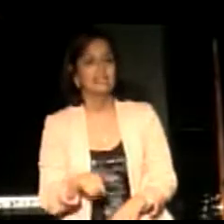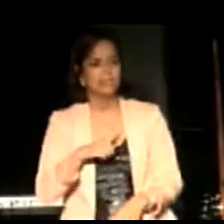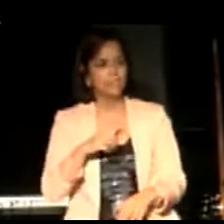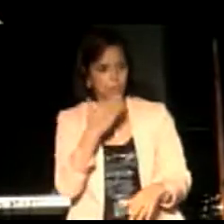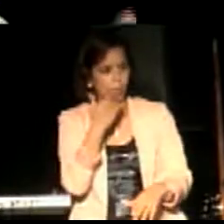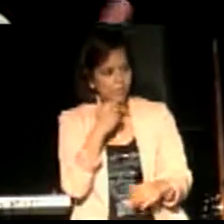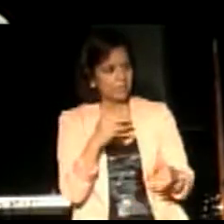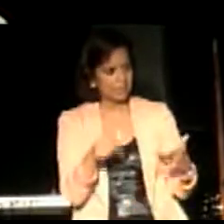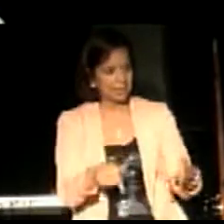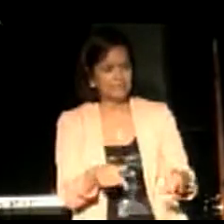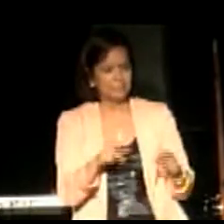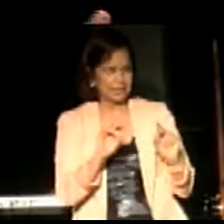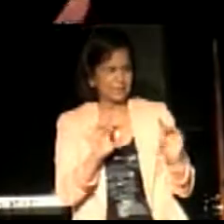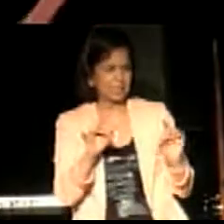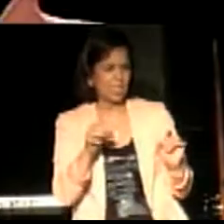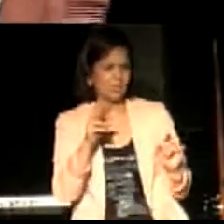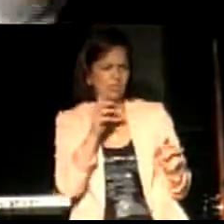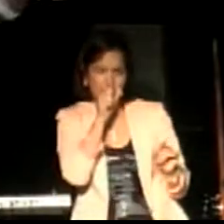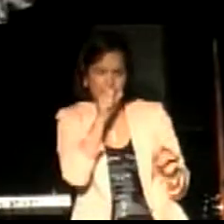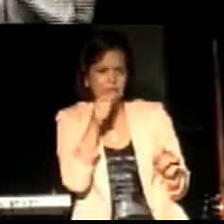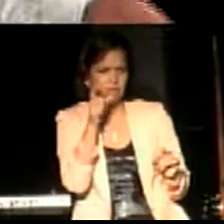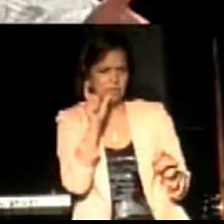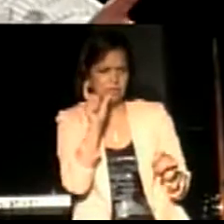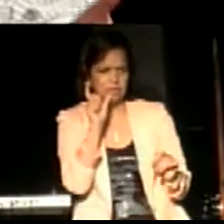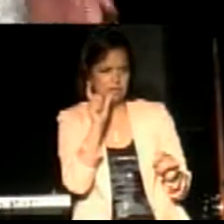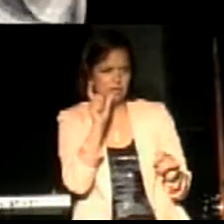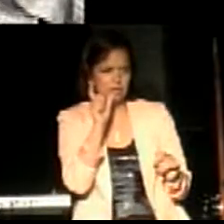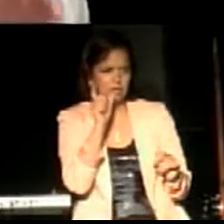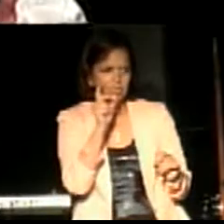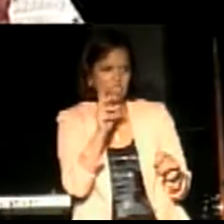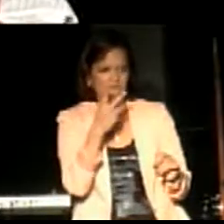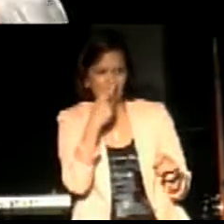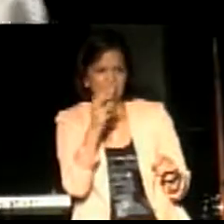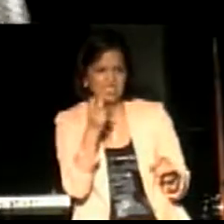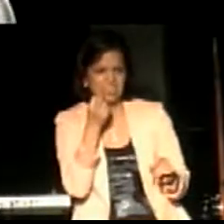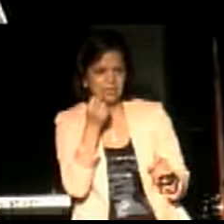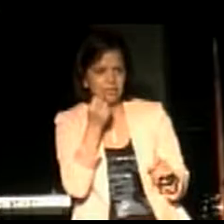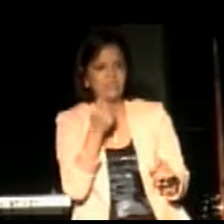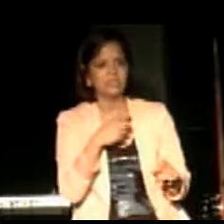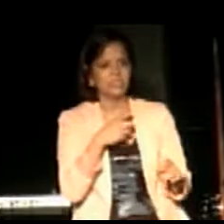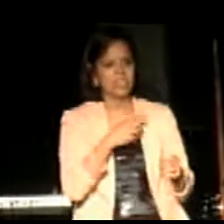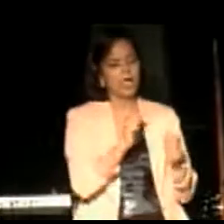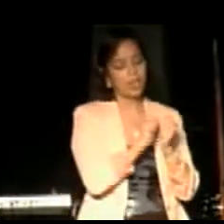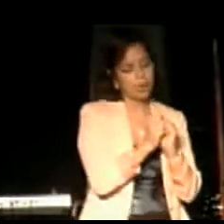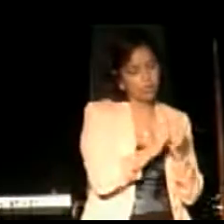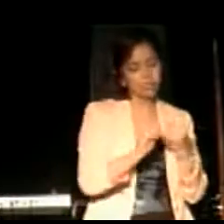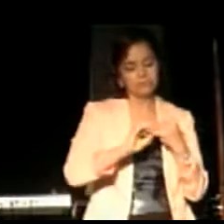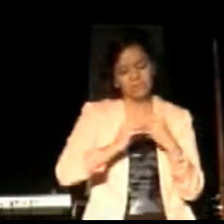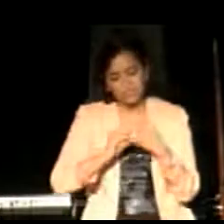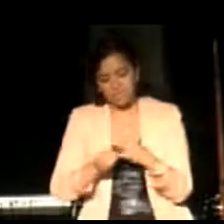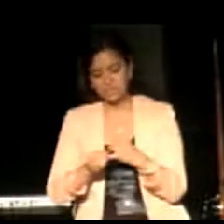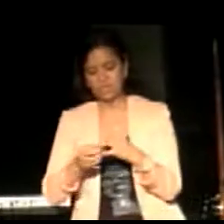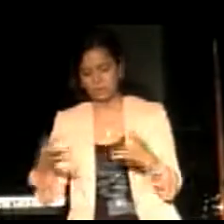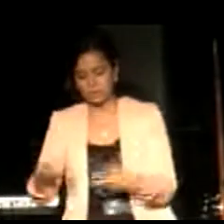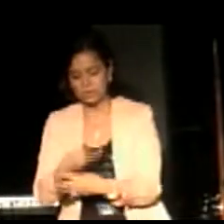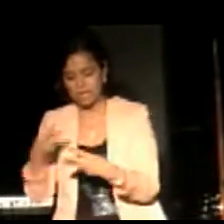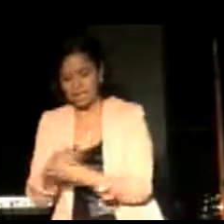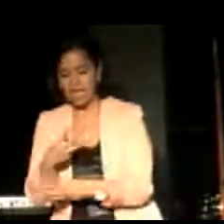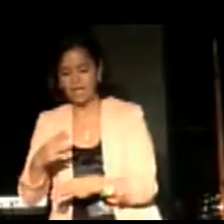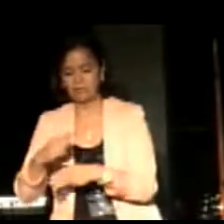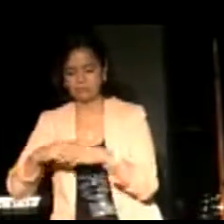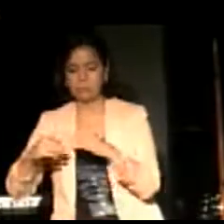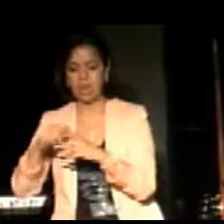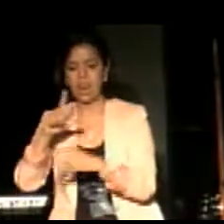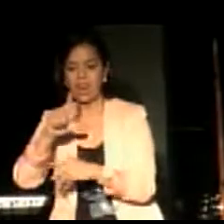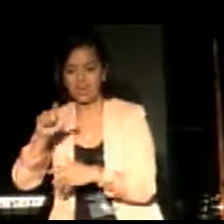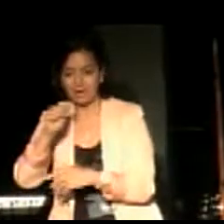almoço, e lá havia feijão, arroz, vagem e também uma lasanha. Eu não